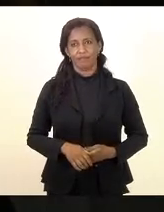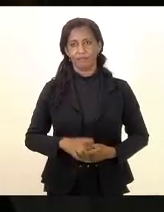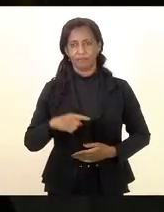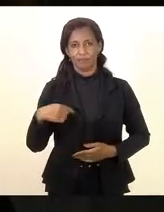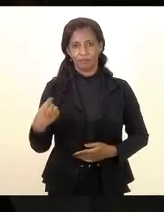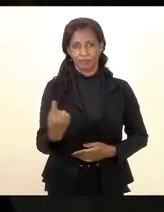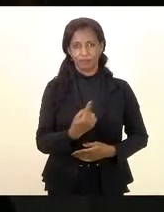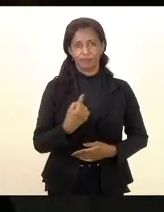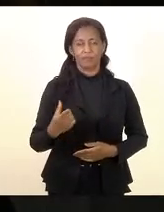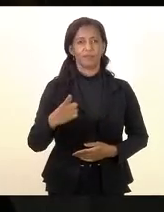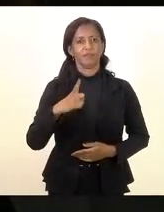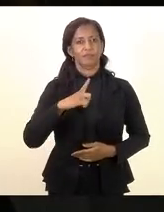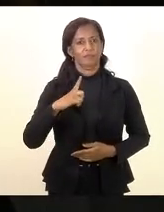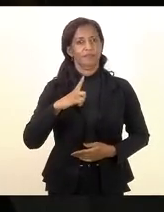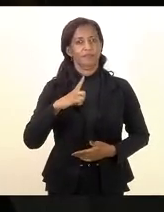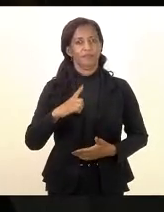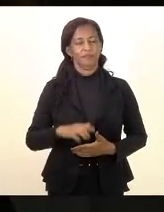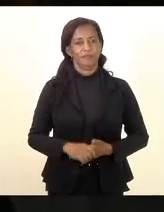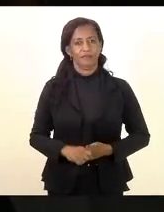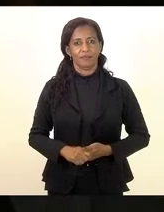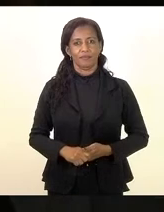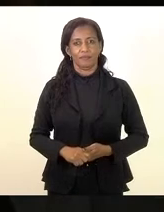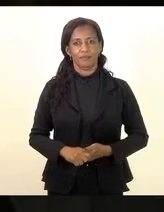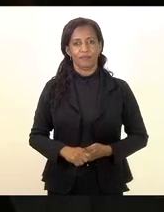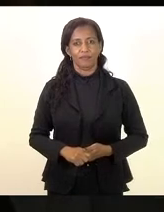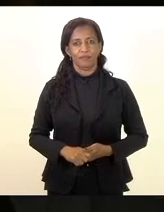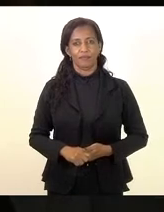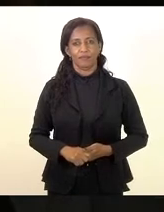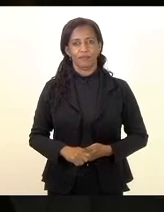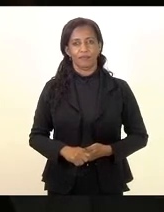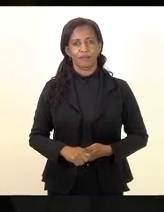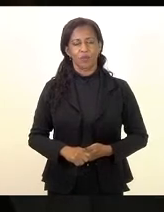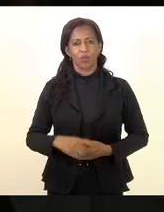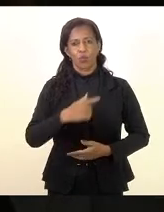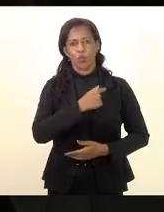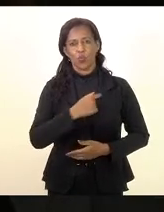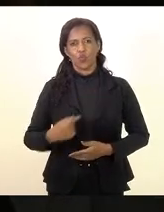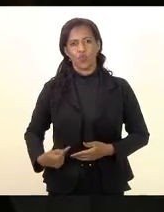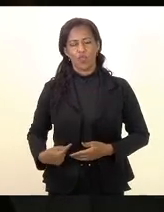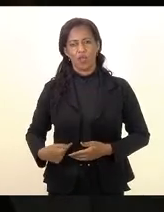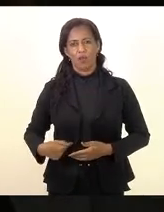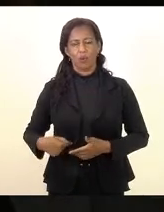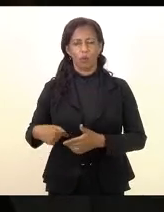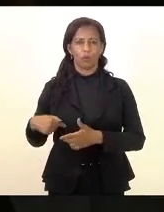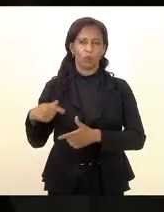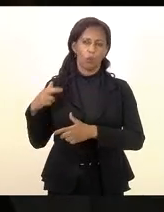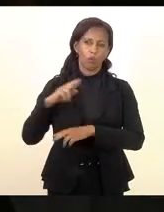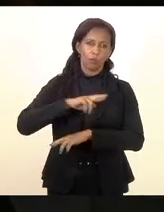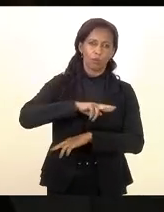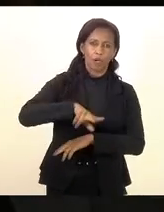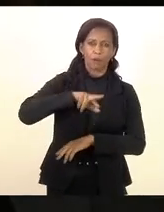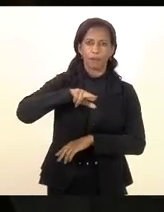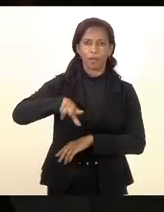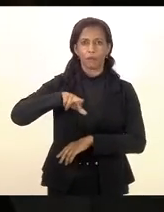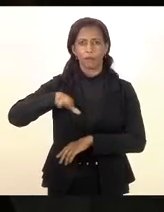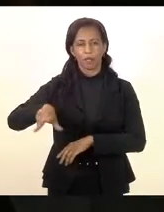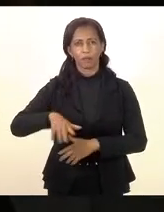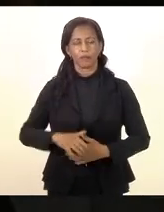tivemos a descontinuidade de diversos governos nós tivemos